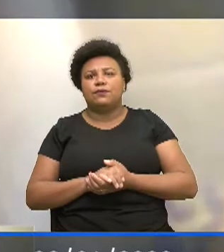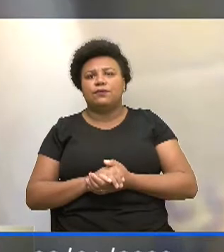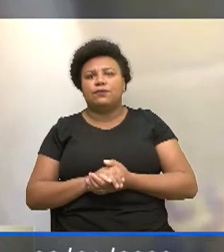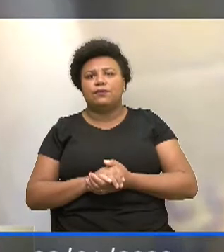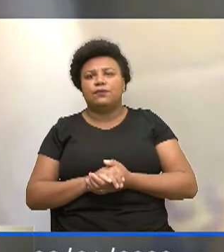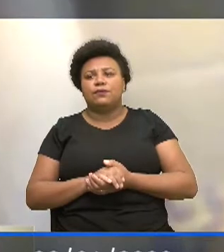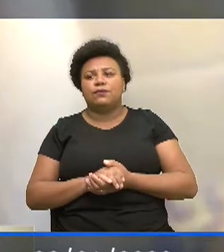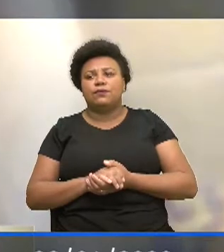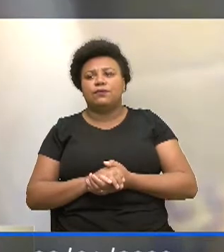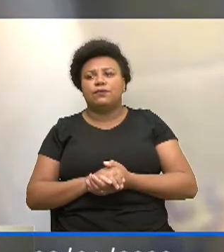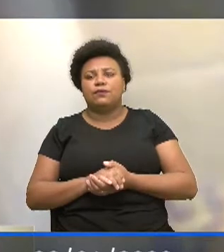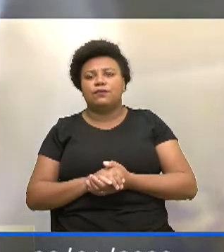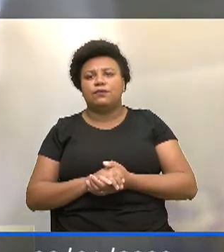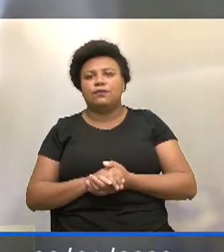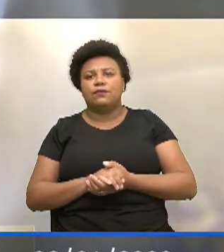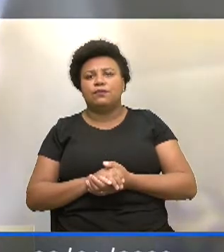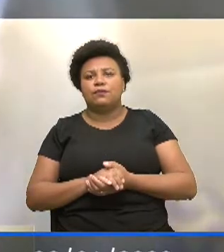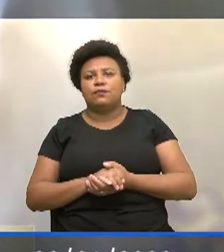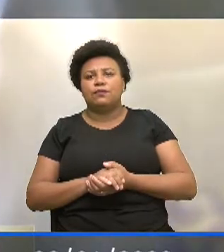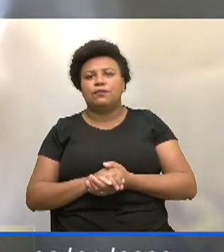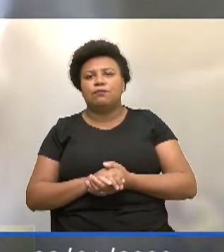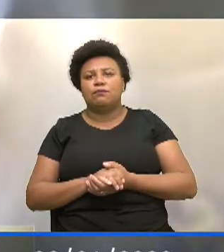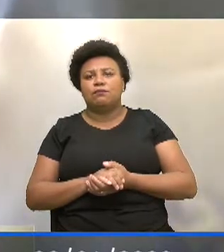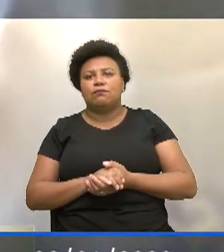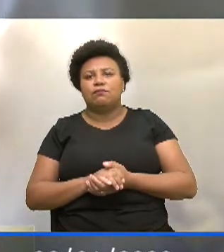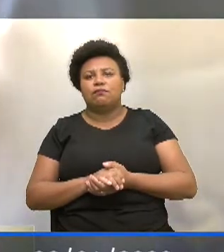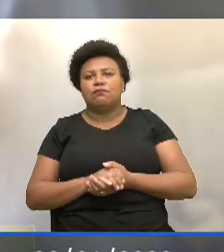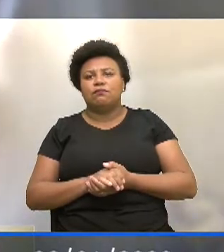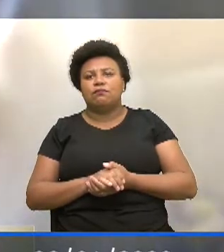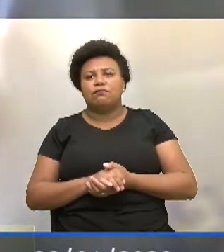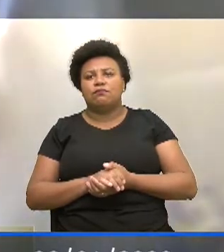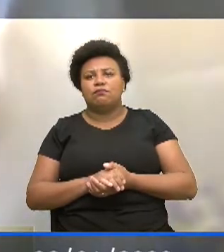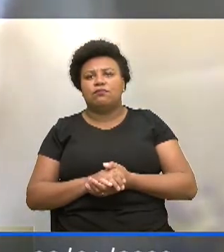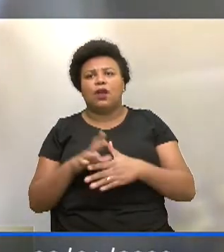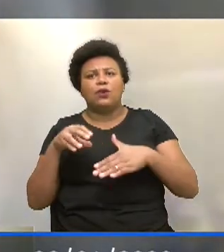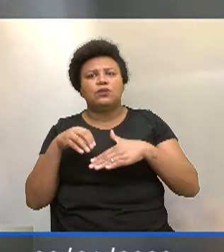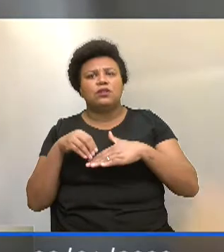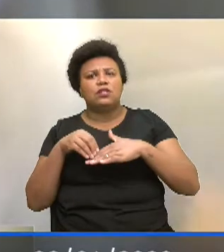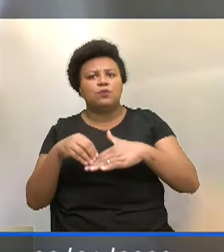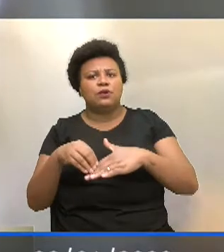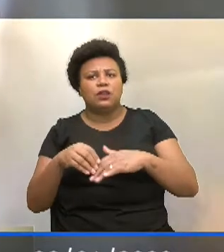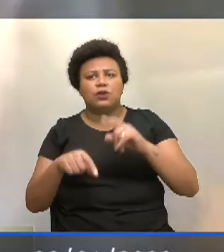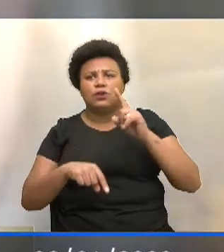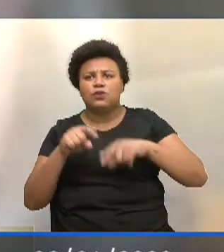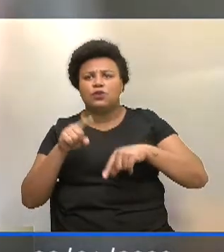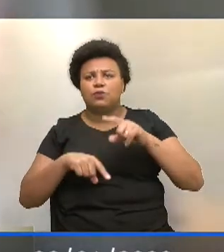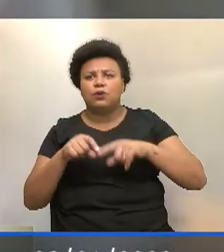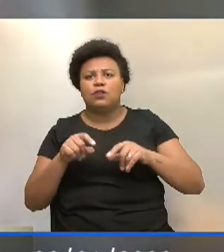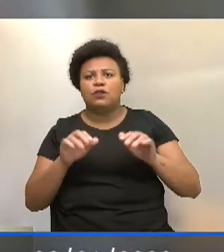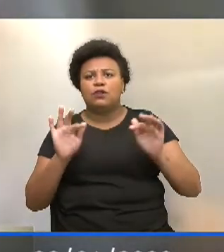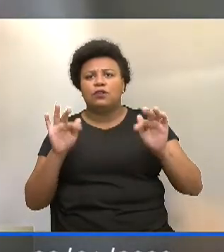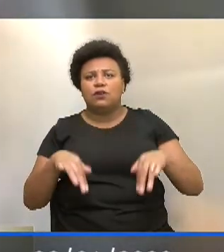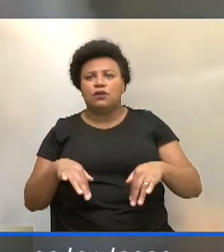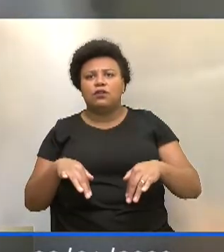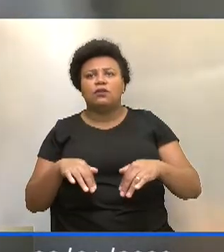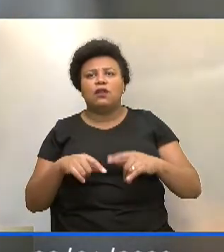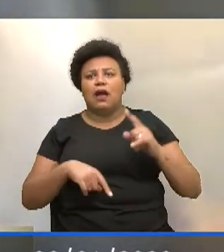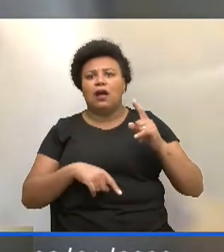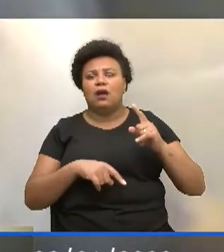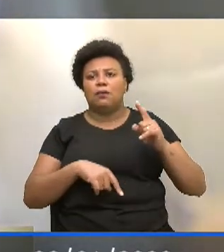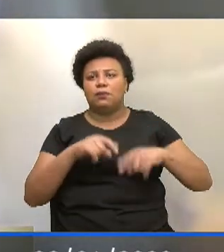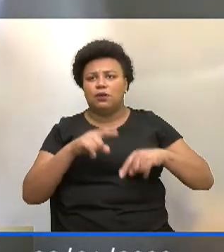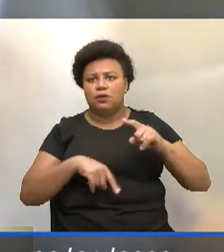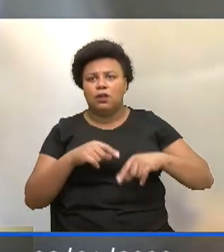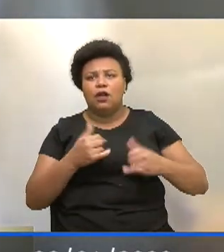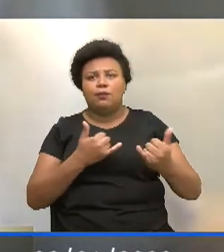transportadores. E aos transportadores do produto final, né? Então, por exemplo, nos transportadores da matéria-prima, no